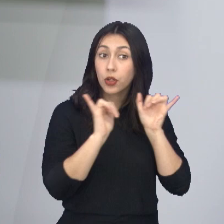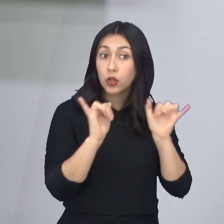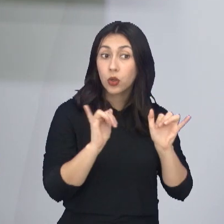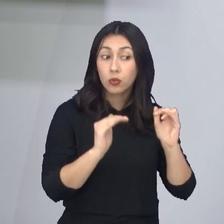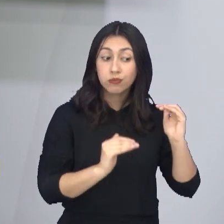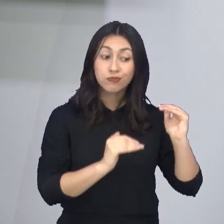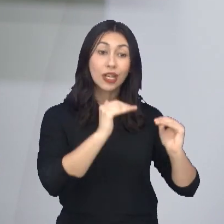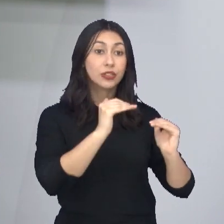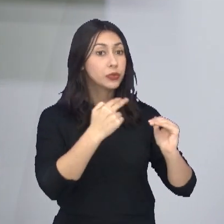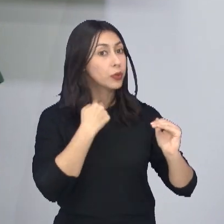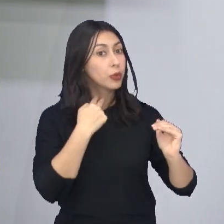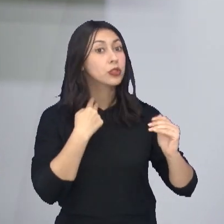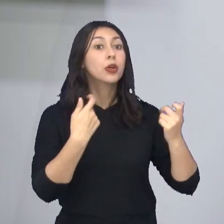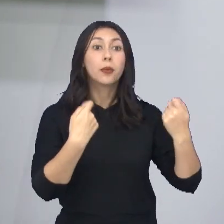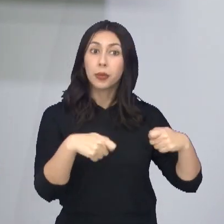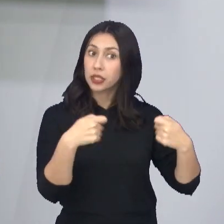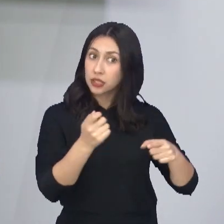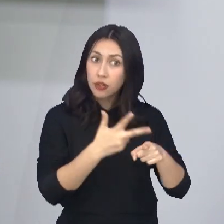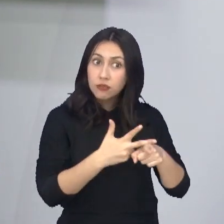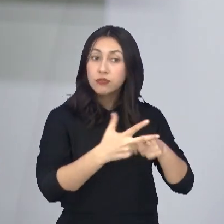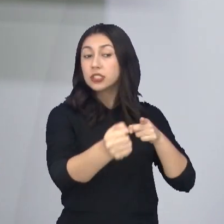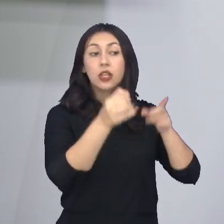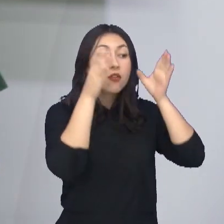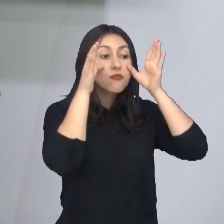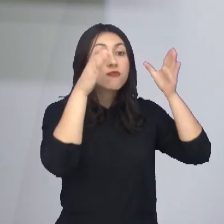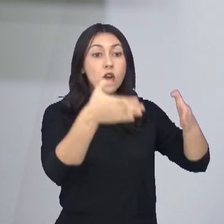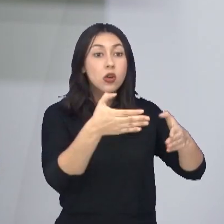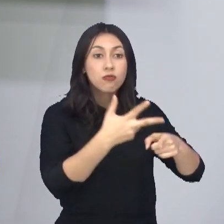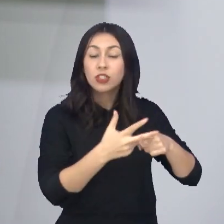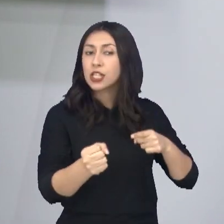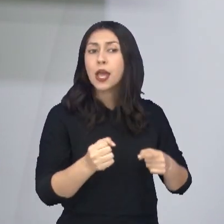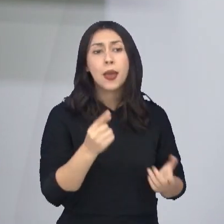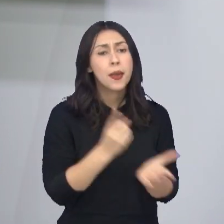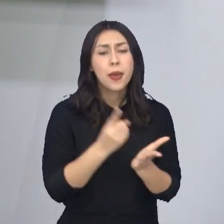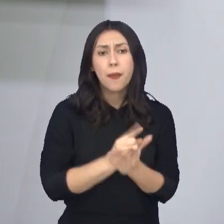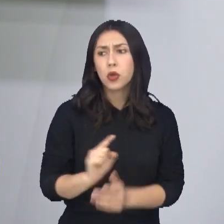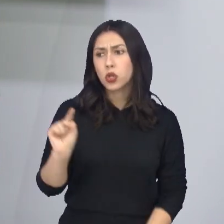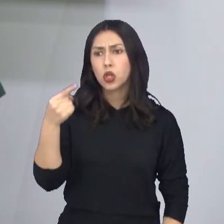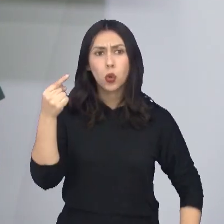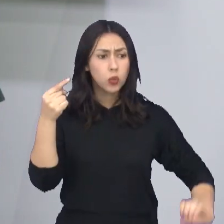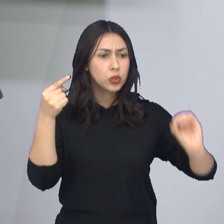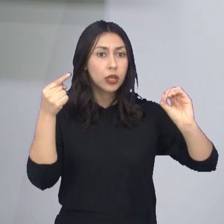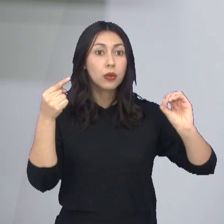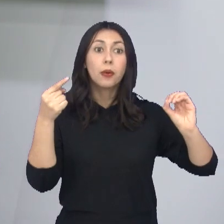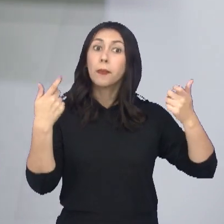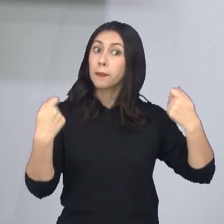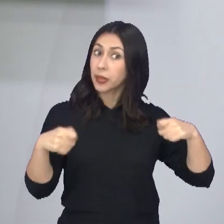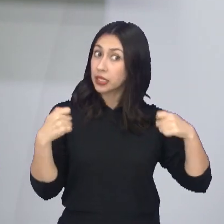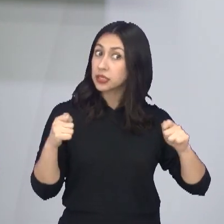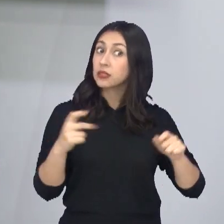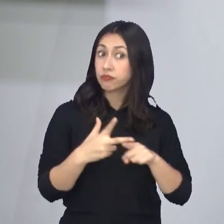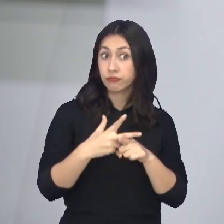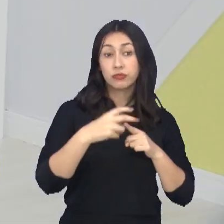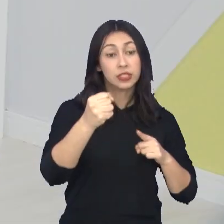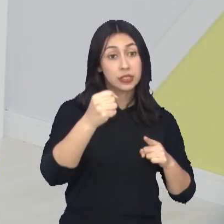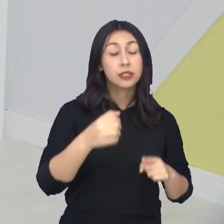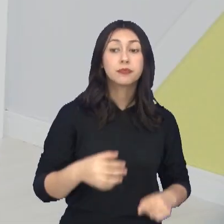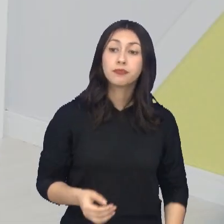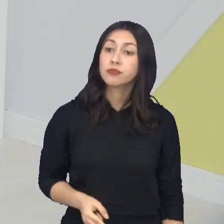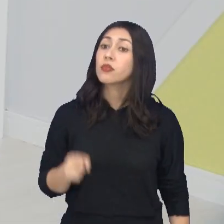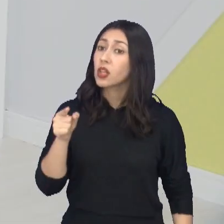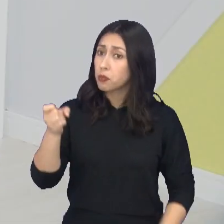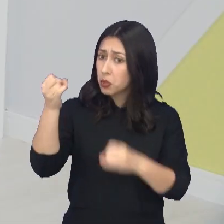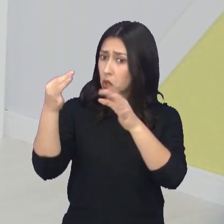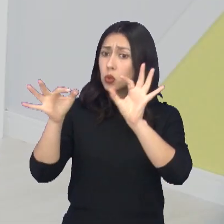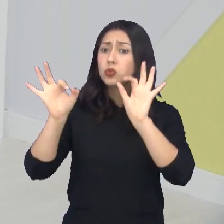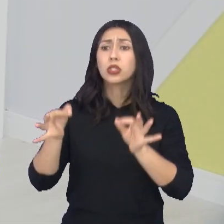já não basta, tem que vencer, pensar só em vencer, que seja de 1 a 0 as três partidas, mas faz 9 pontos e garante a segunda colocação. E você falou bem,